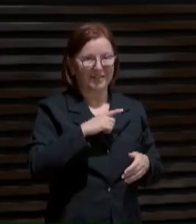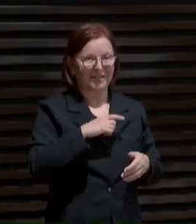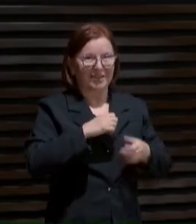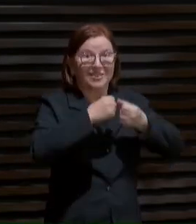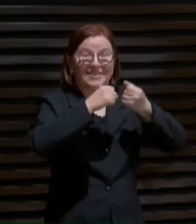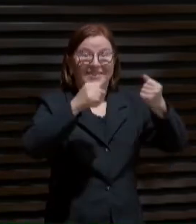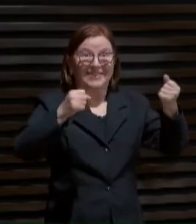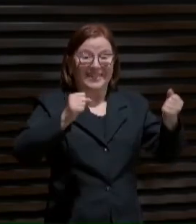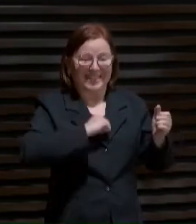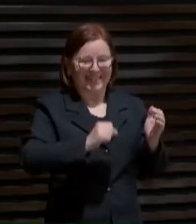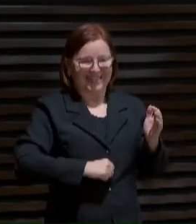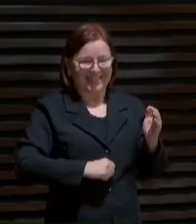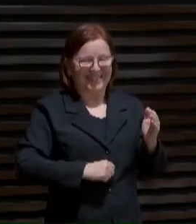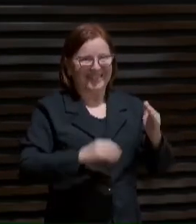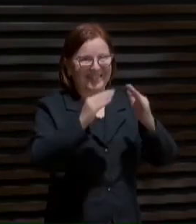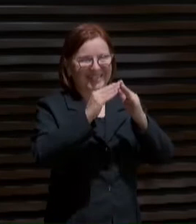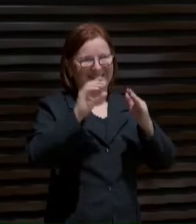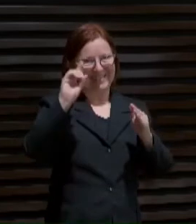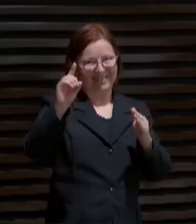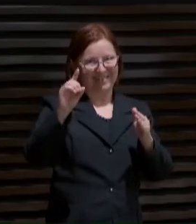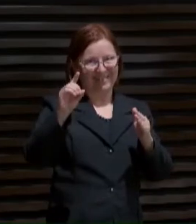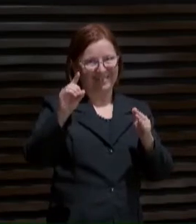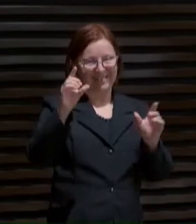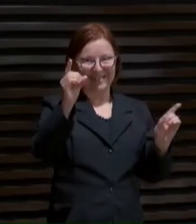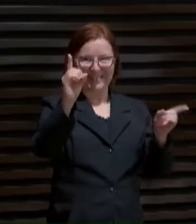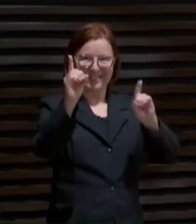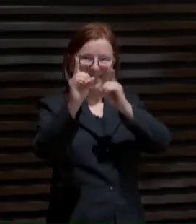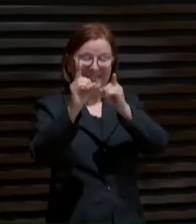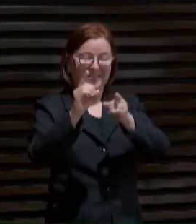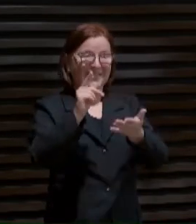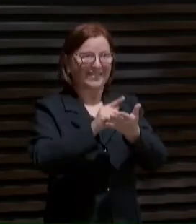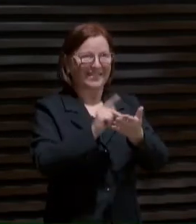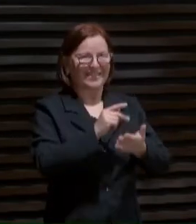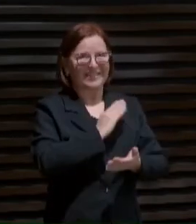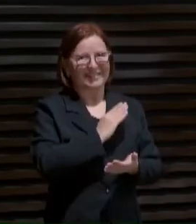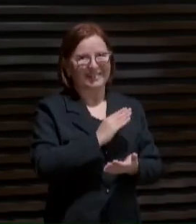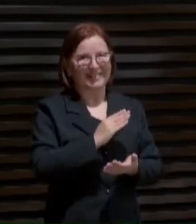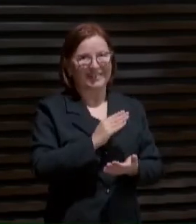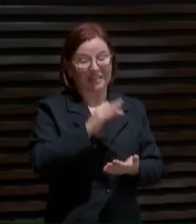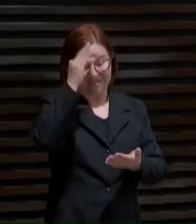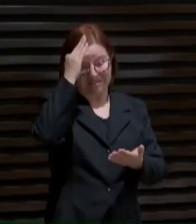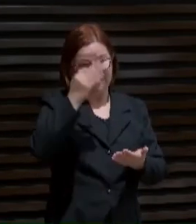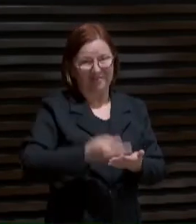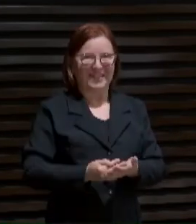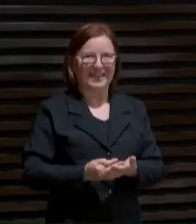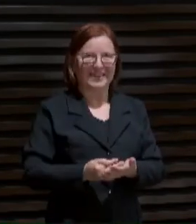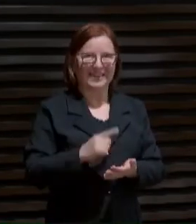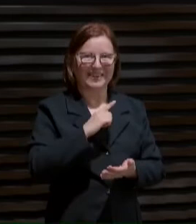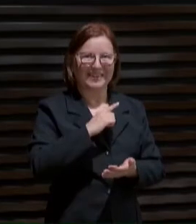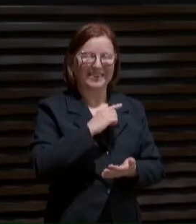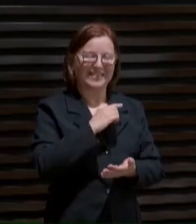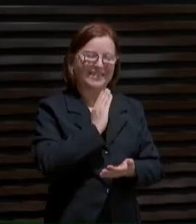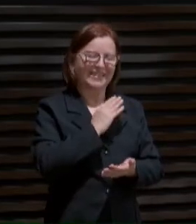de Deus Chegamos nos com verdadeiro coração em inteira certeza de fé tendo um coração